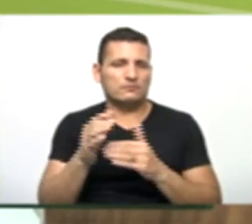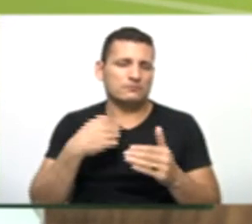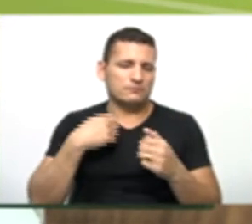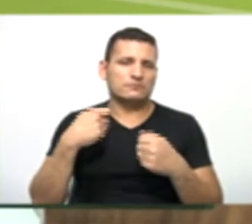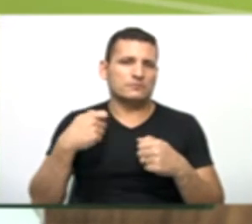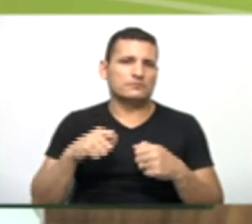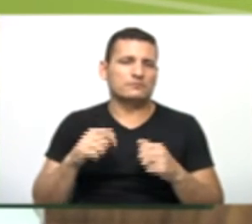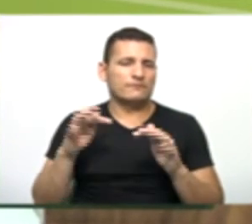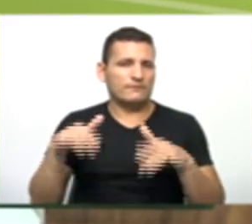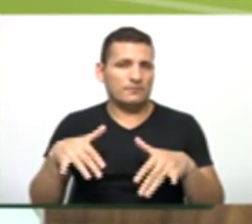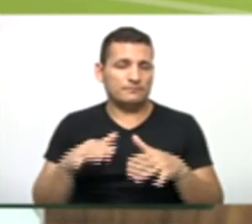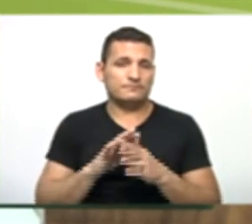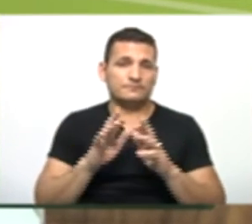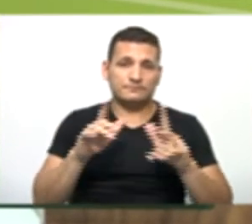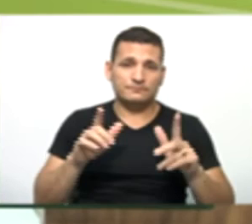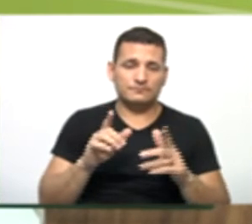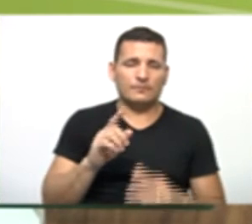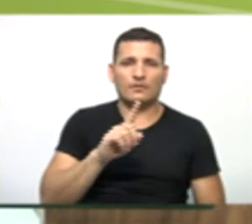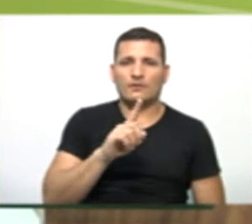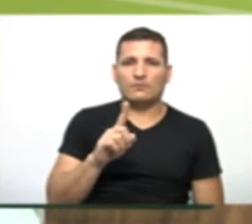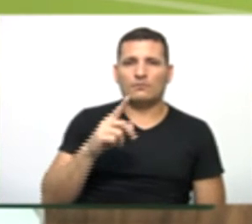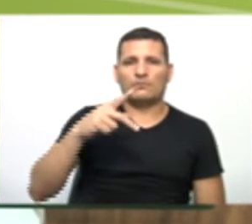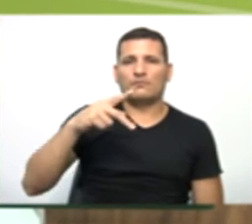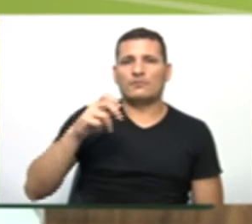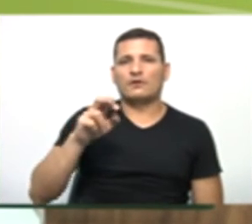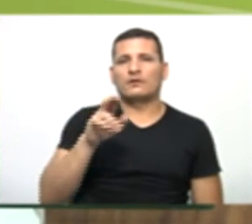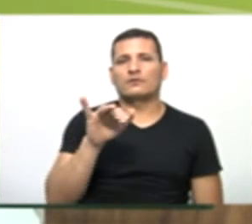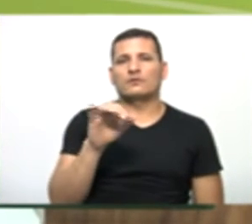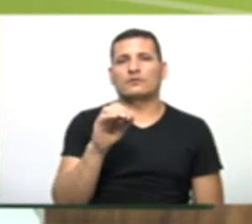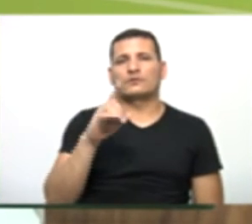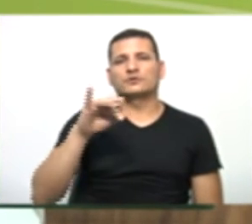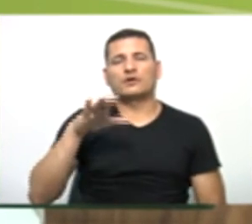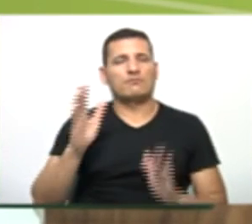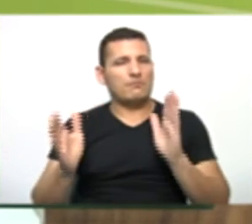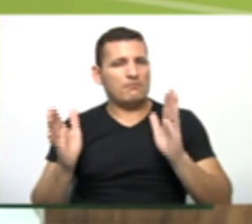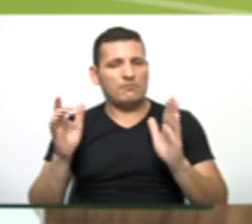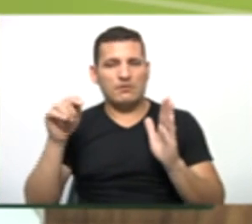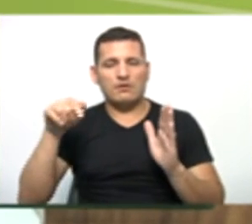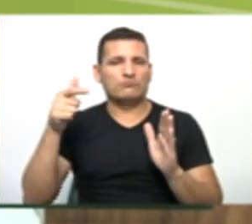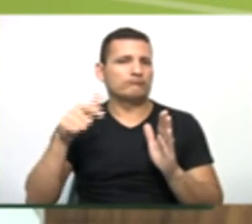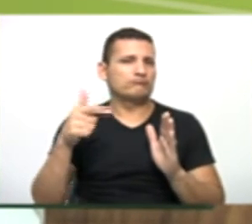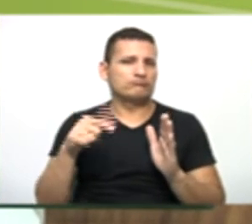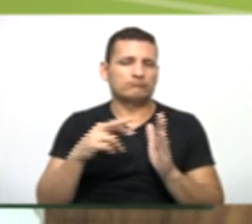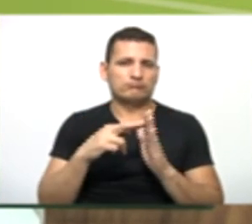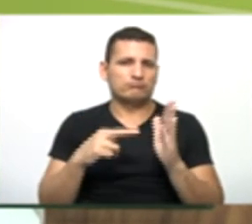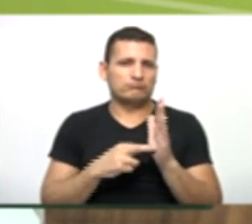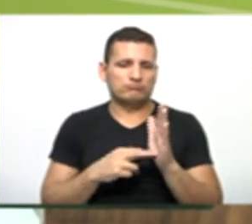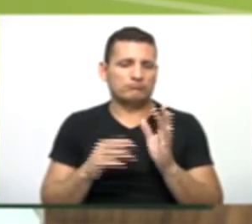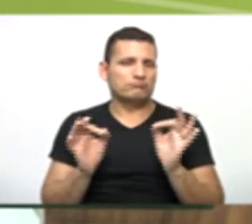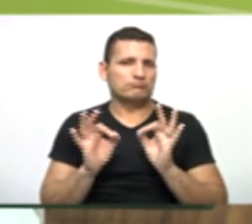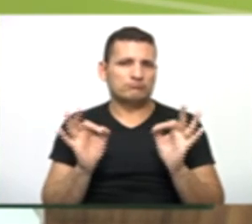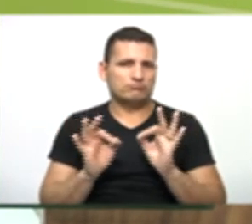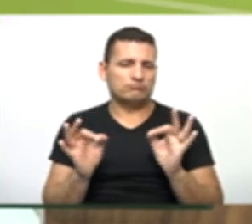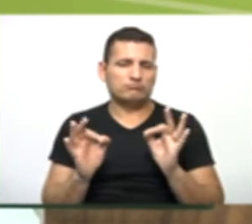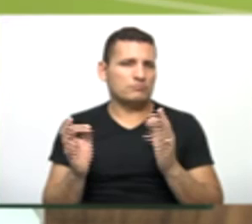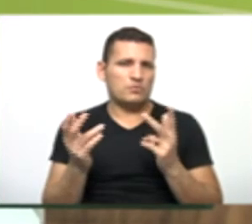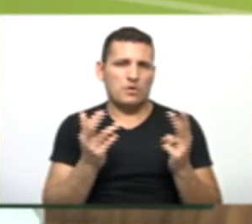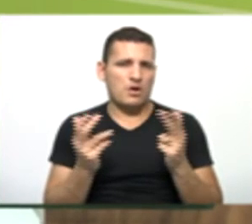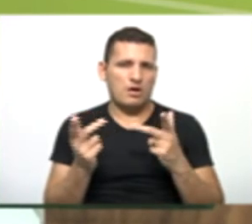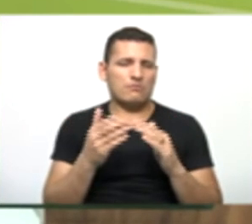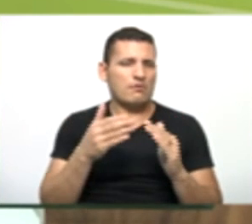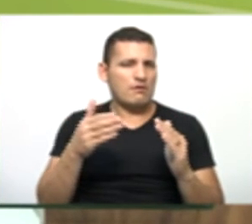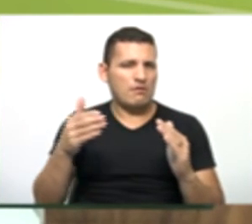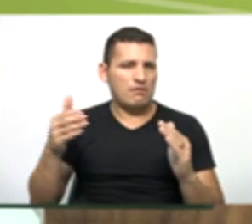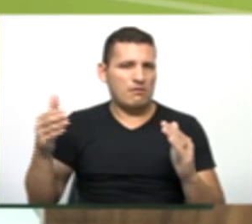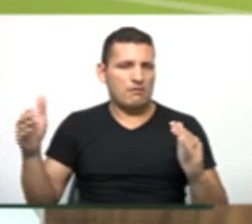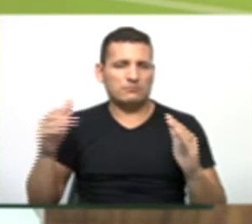parcela. Diferente da não periódica. A não periódica não segue uma regra exatamente igual em todo o período de